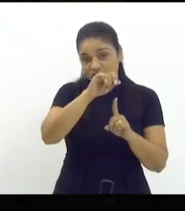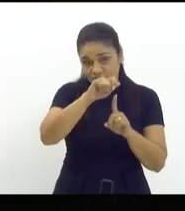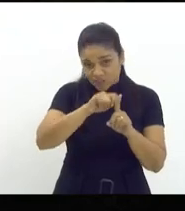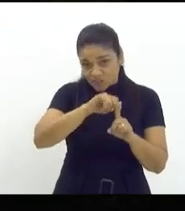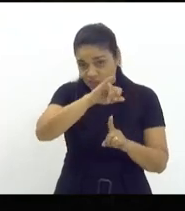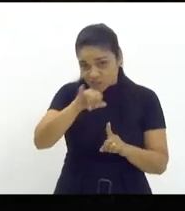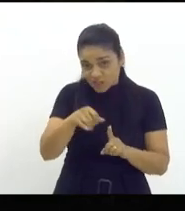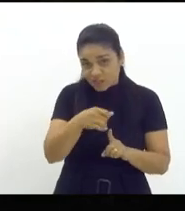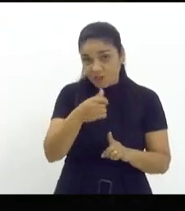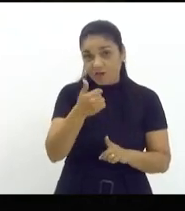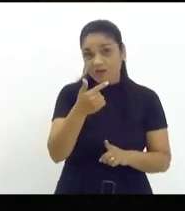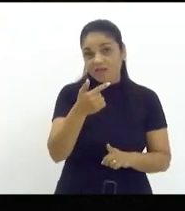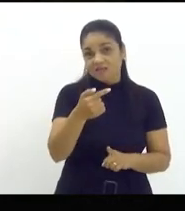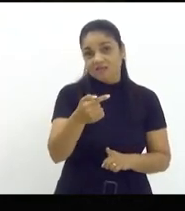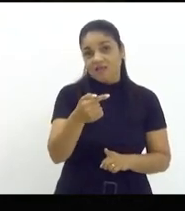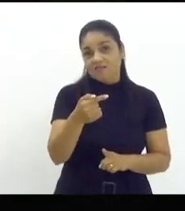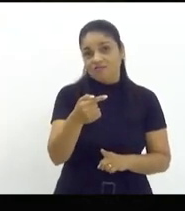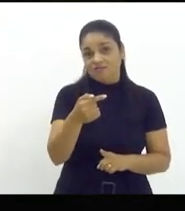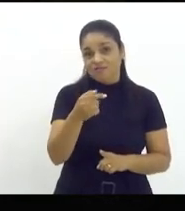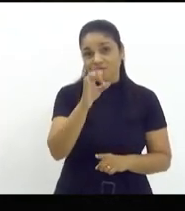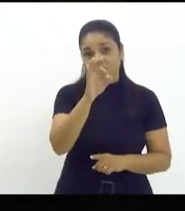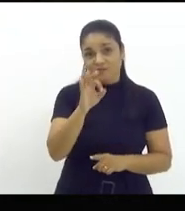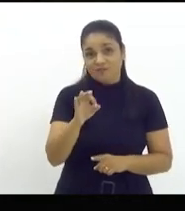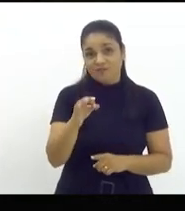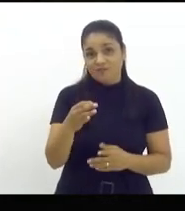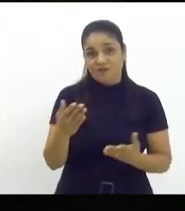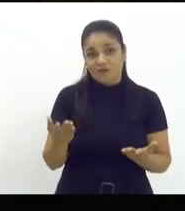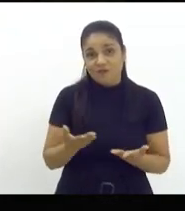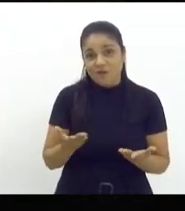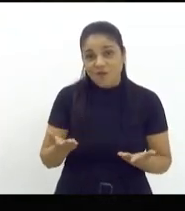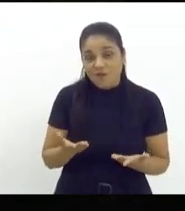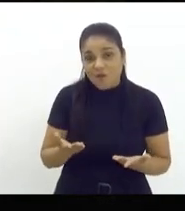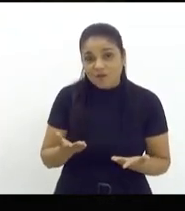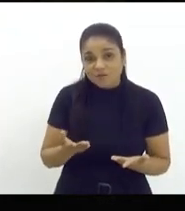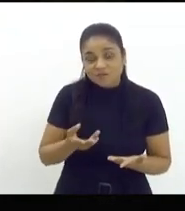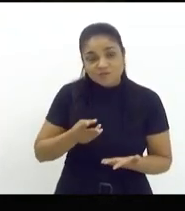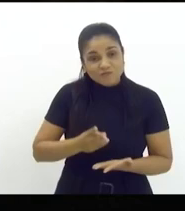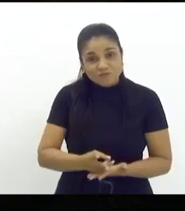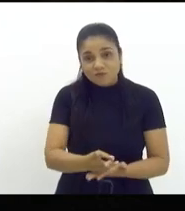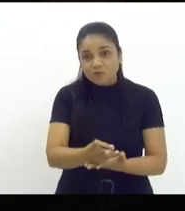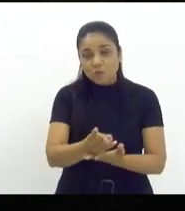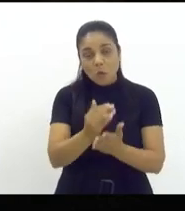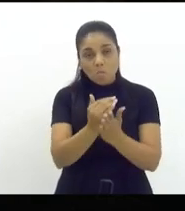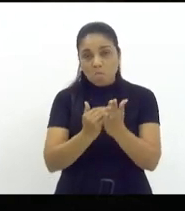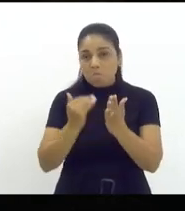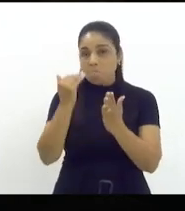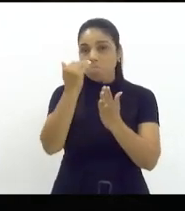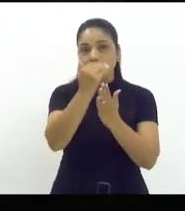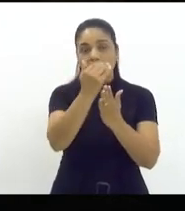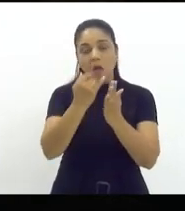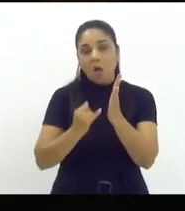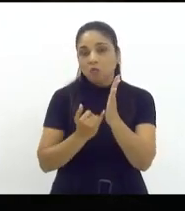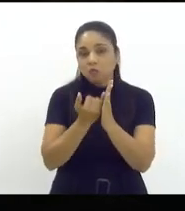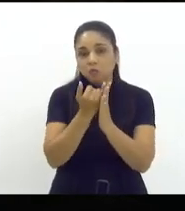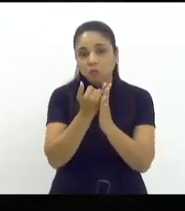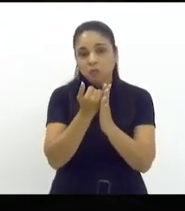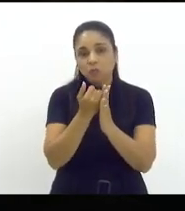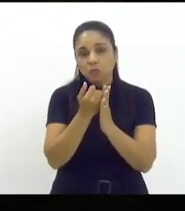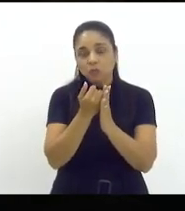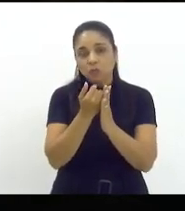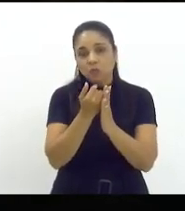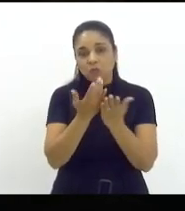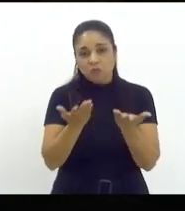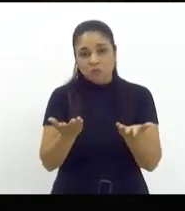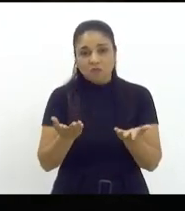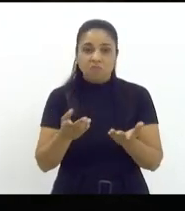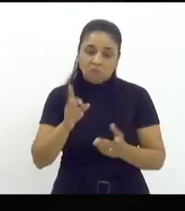a taxa Xerife mas o juro Real de hoje ainda maior do que do início do ano por isso tem razão